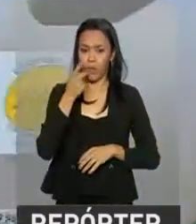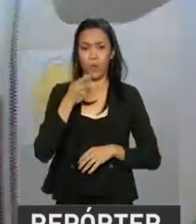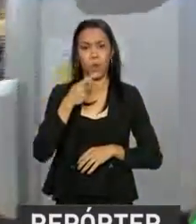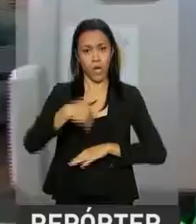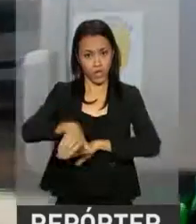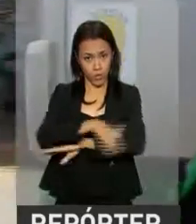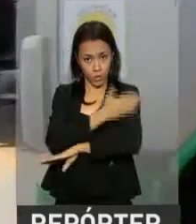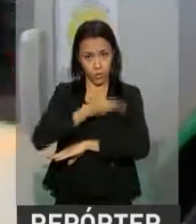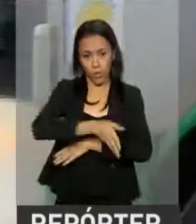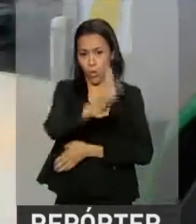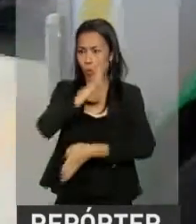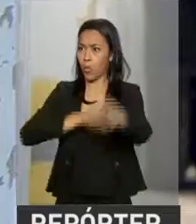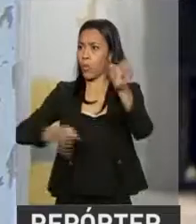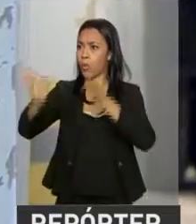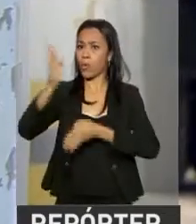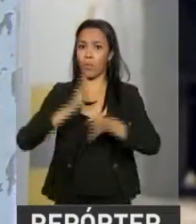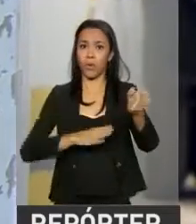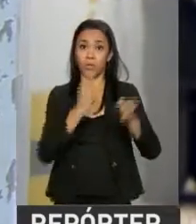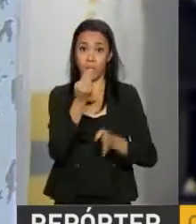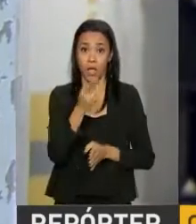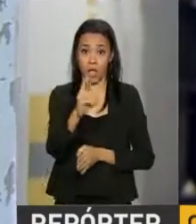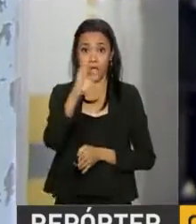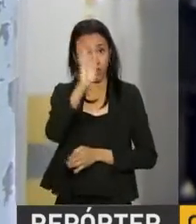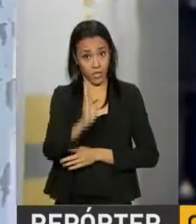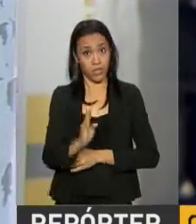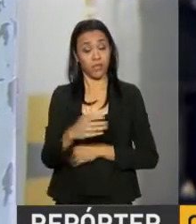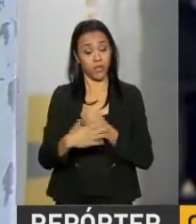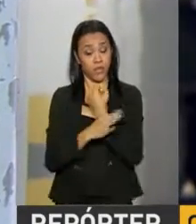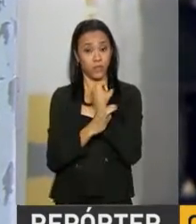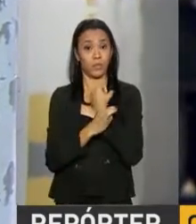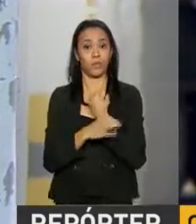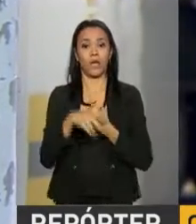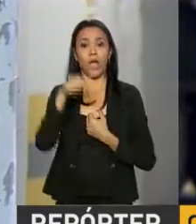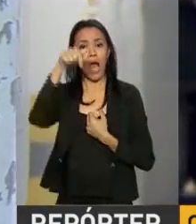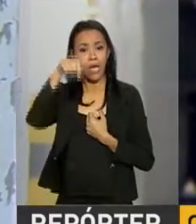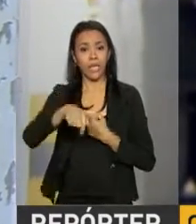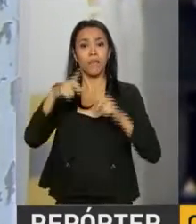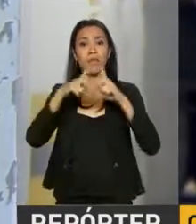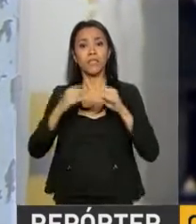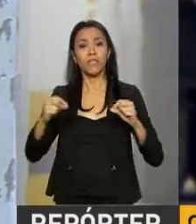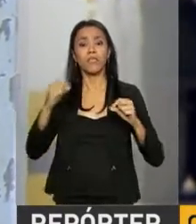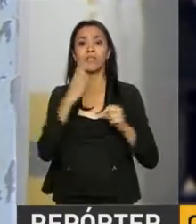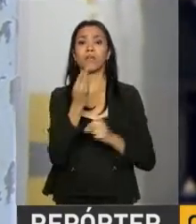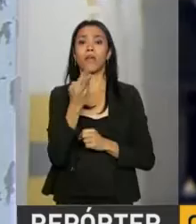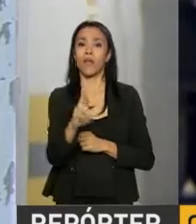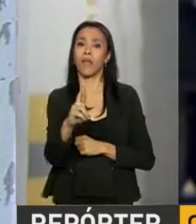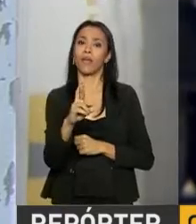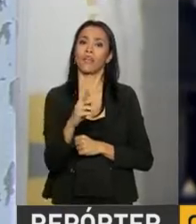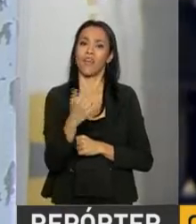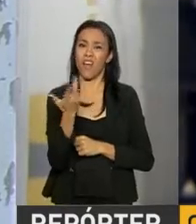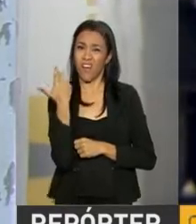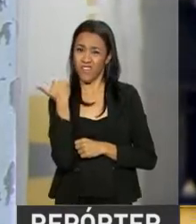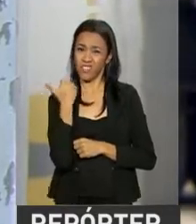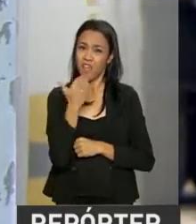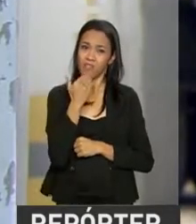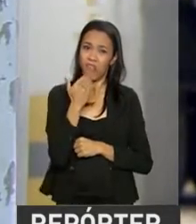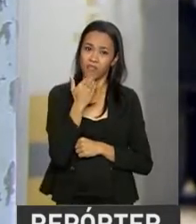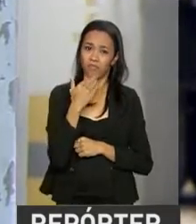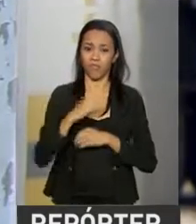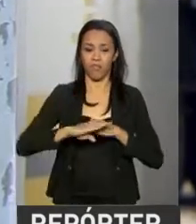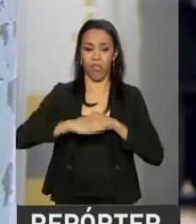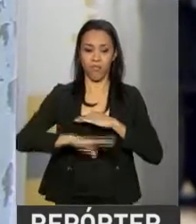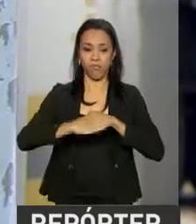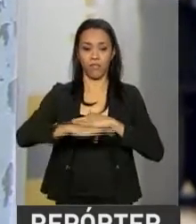estão mais seguras no próprio distrito federal às suas próprias vias é dosar bem mais mal arrumados diz mais finas né